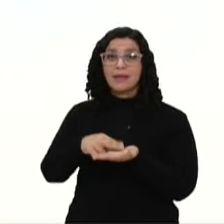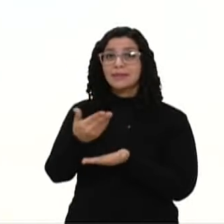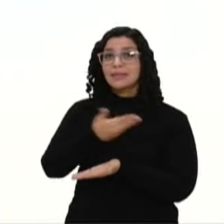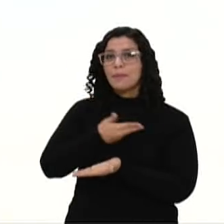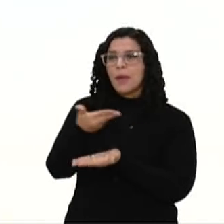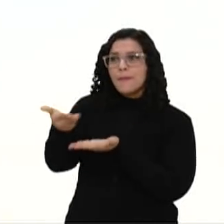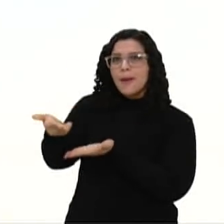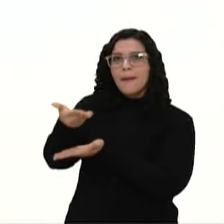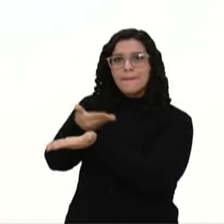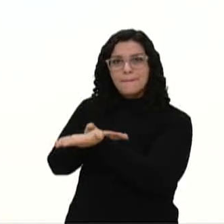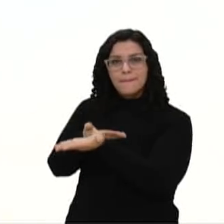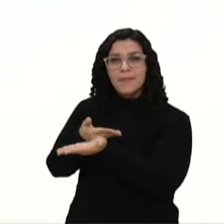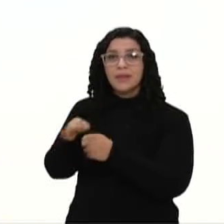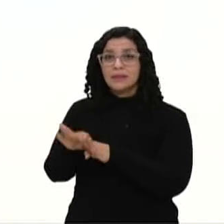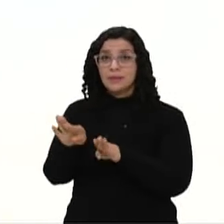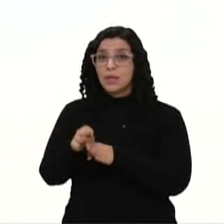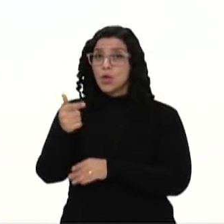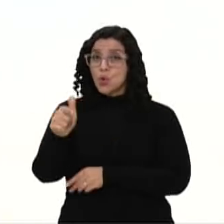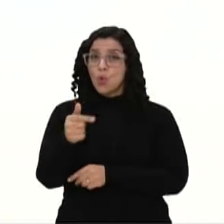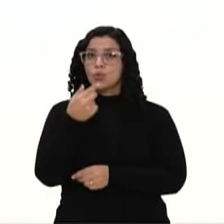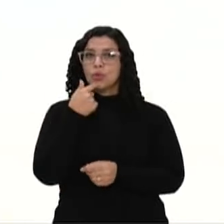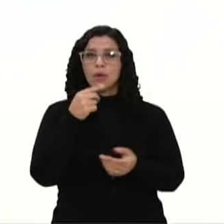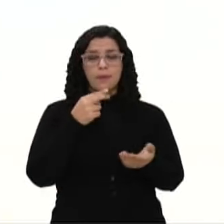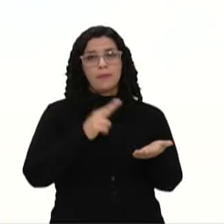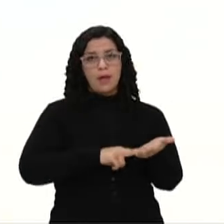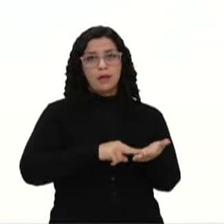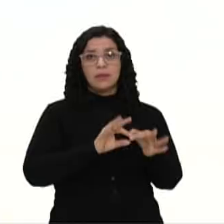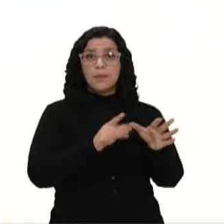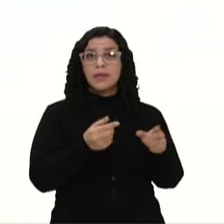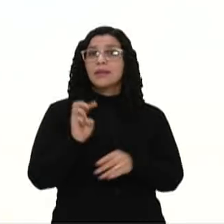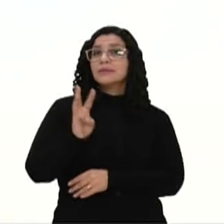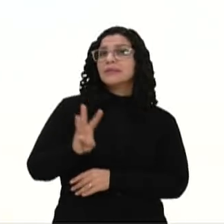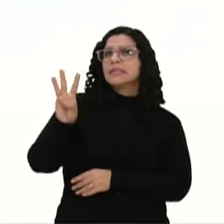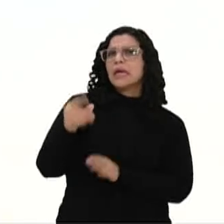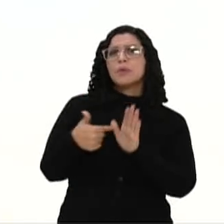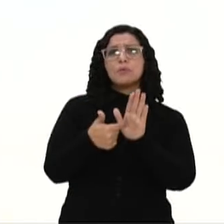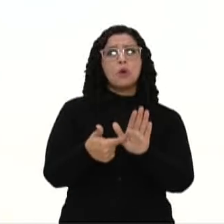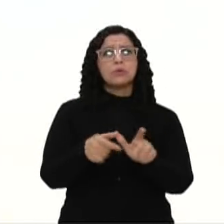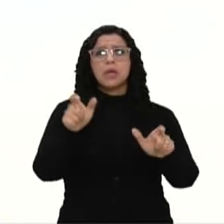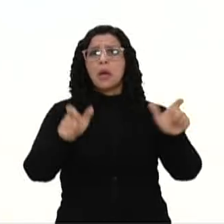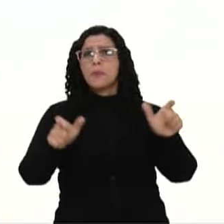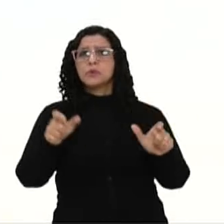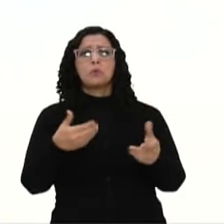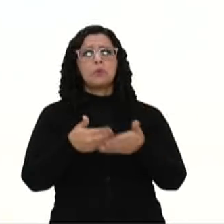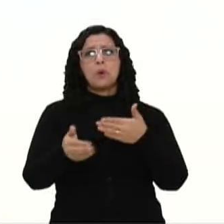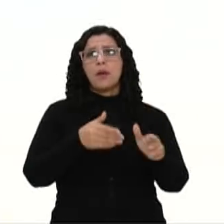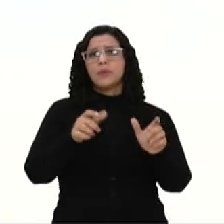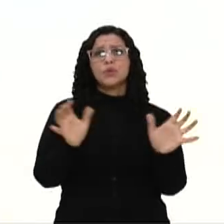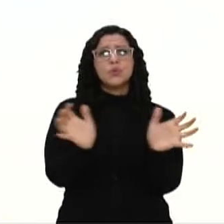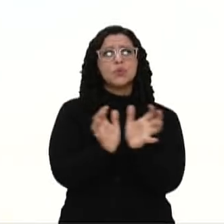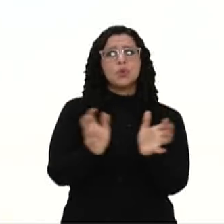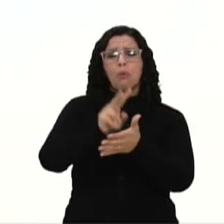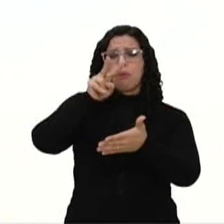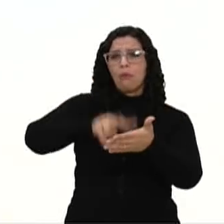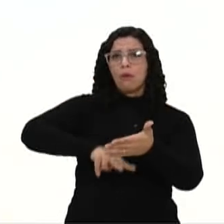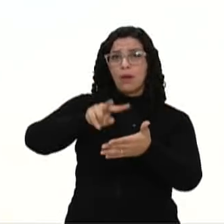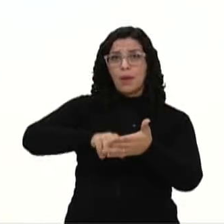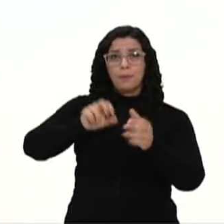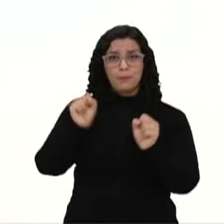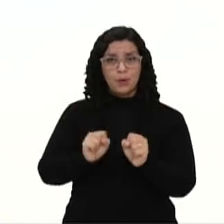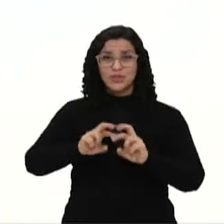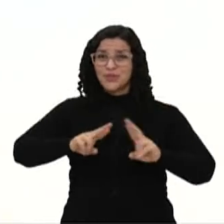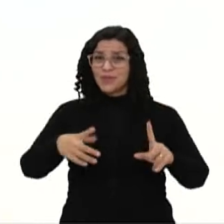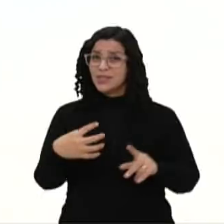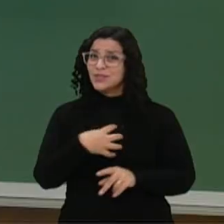amigos, enquanto 1 é uma carta aberta, publicada em site, cujo destinatário é coletivo. Essa é a diferença